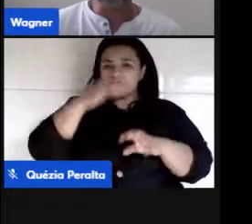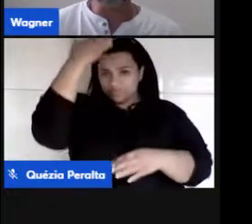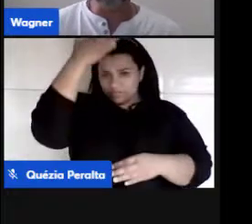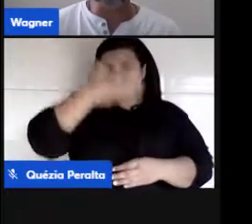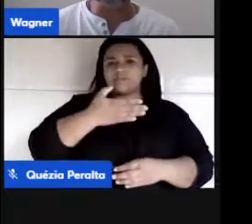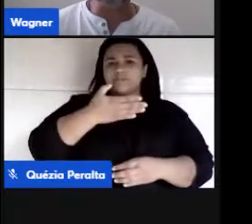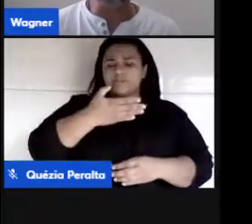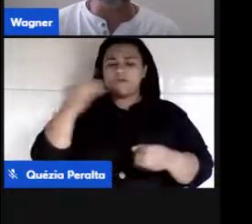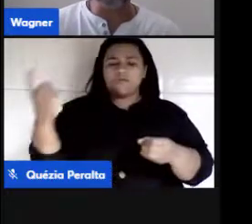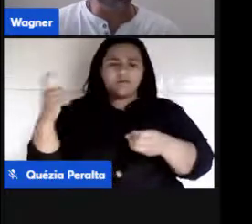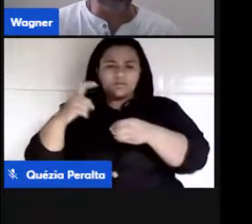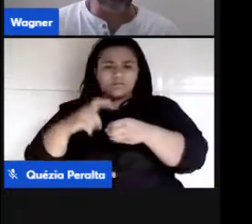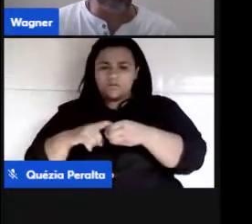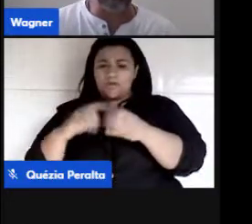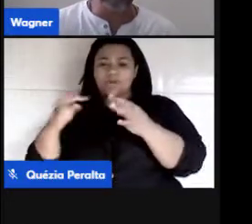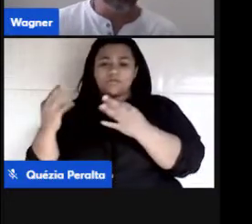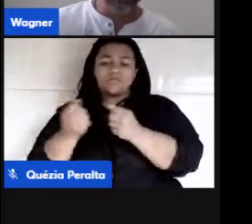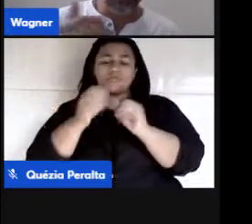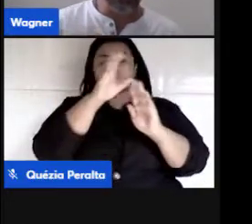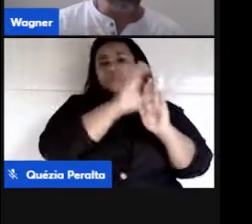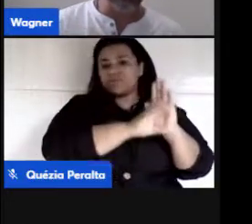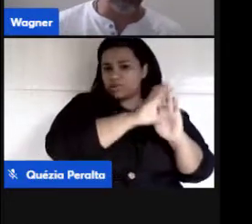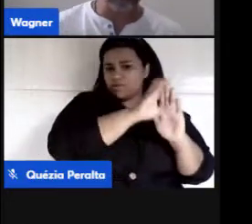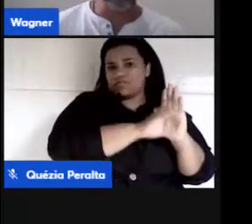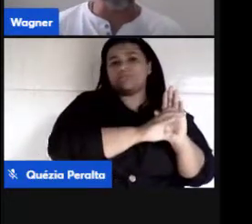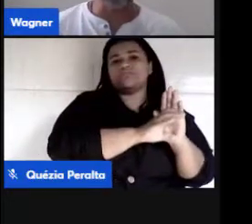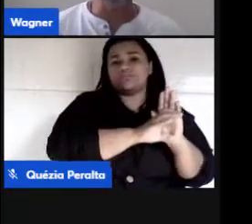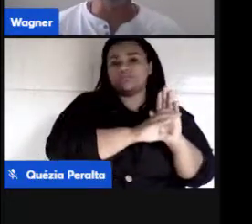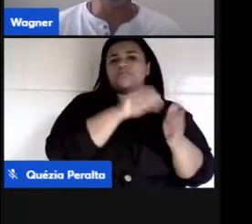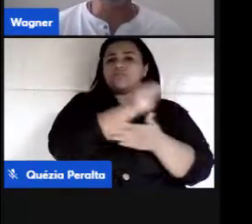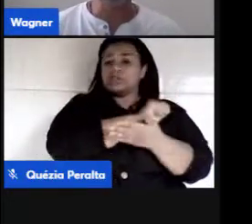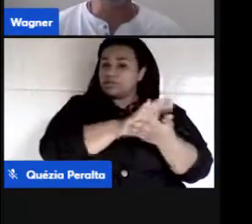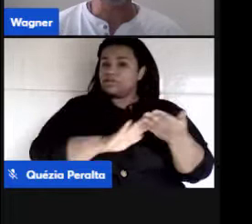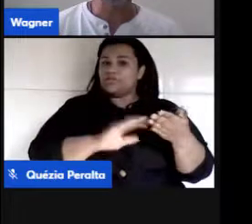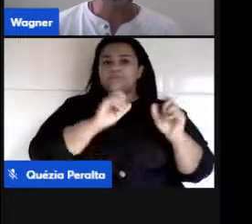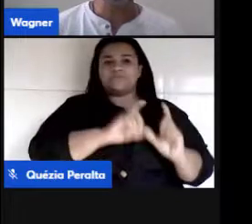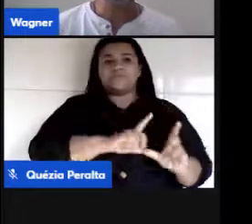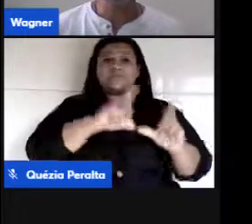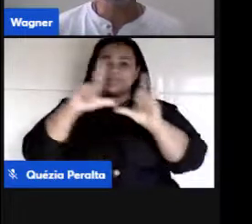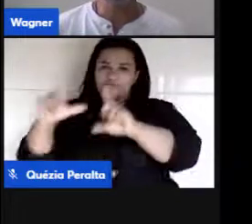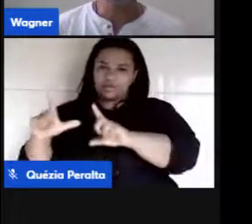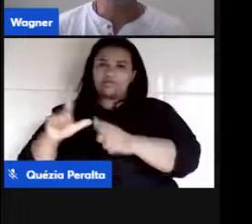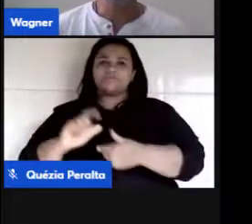todo e qualquer conteúdo e atividade. Próximo slide, por favor.